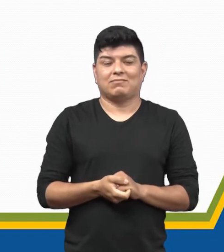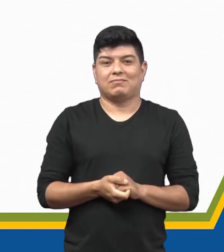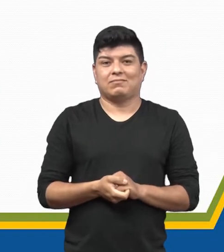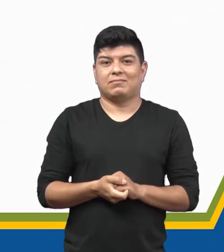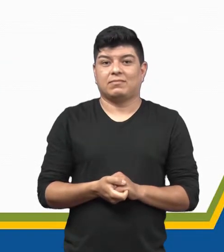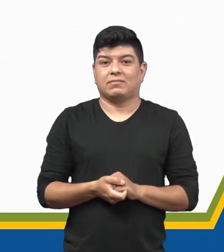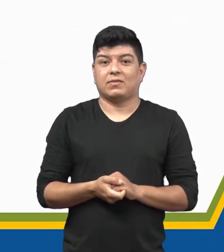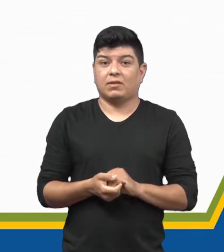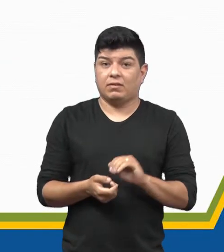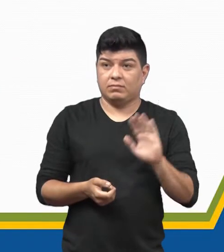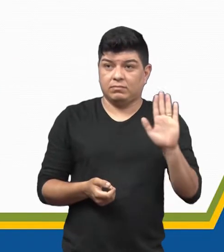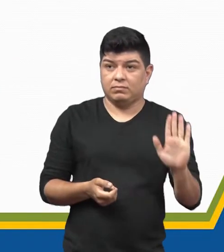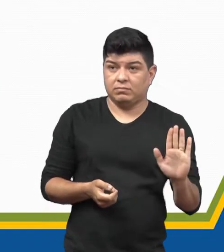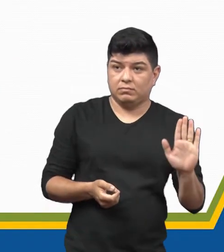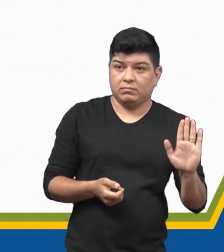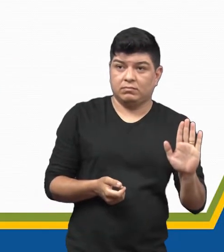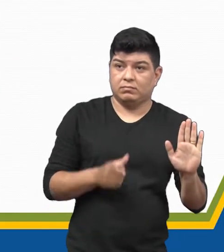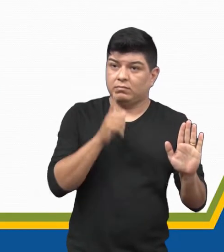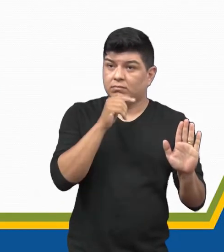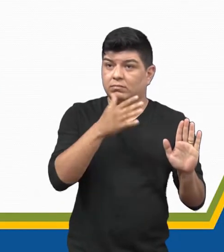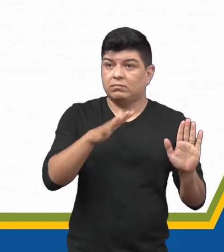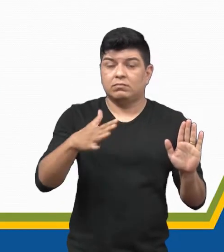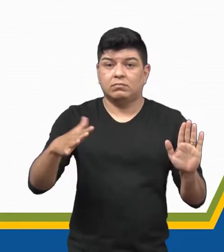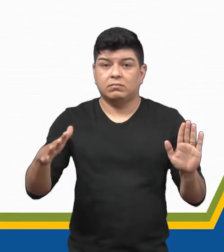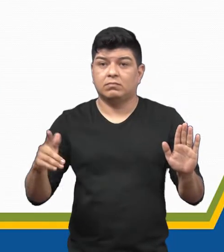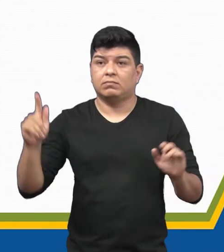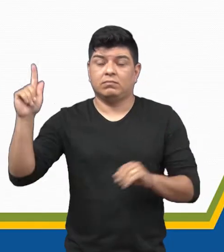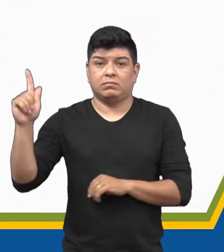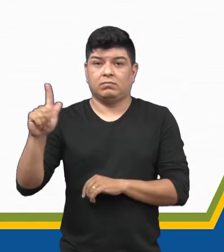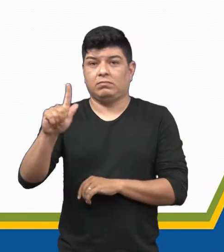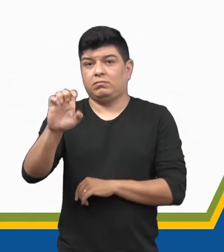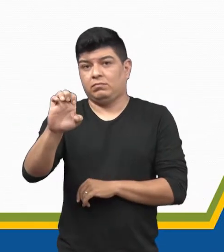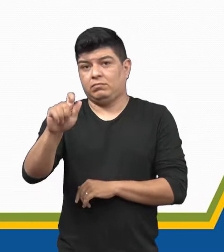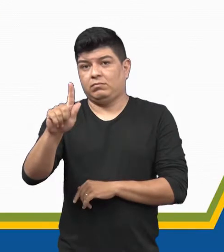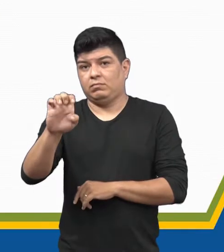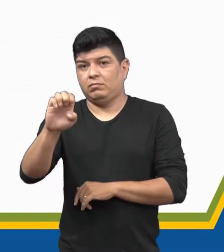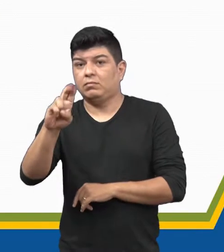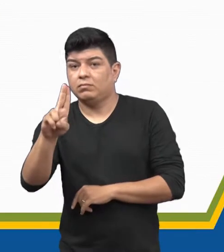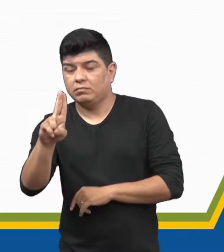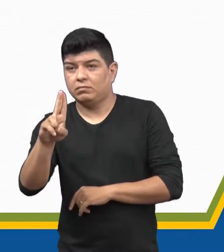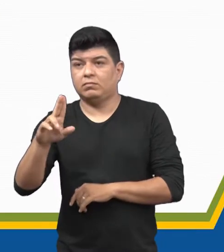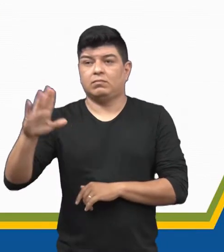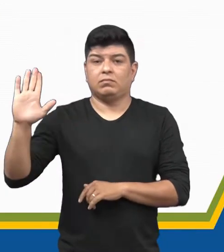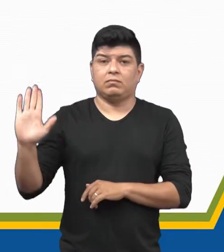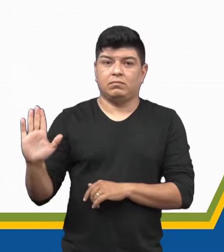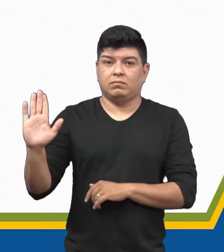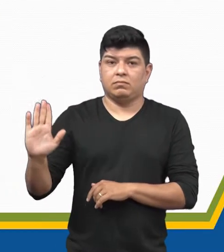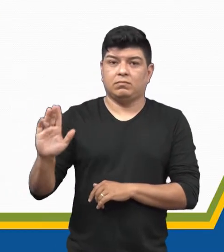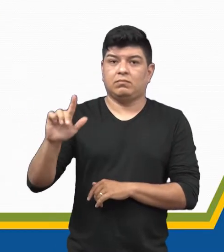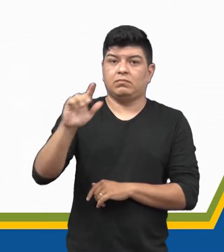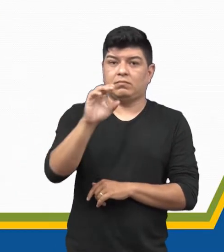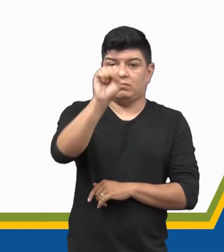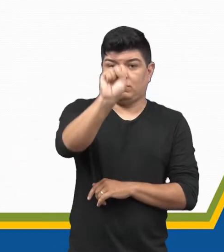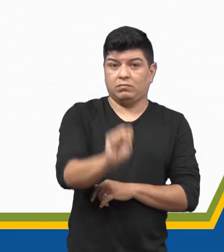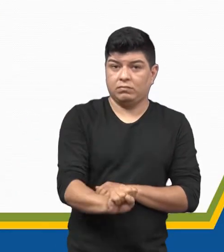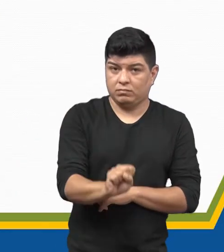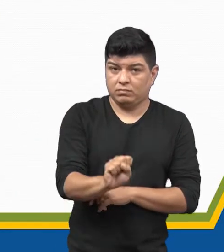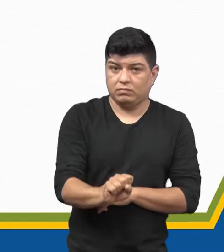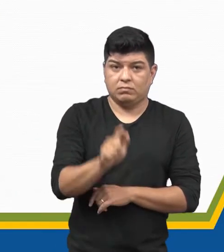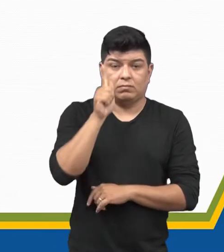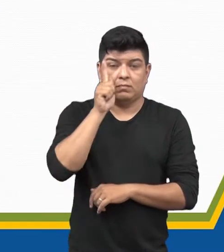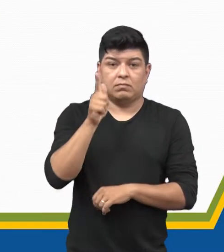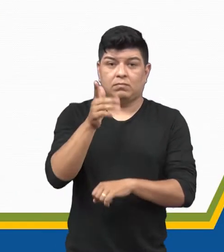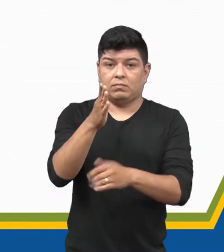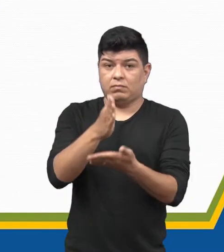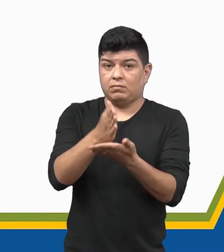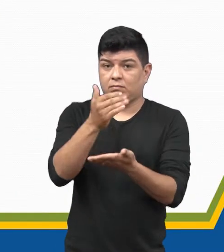de um lado o Mar Jônico, do outro o Mar Egeu, e ao sul nós temos o Mar Mediterrâneo. A Grécia é